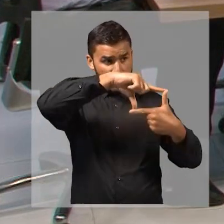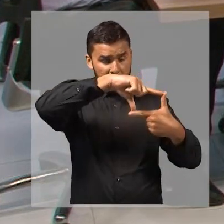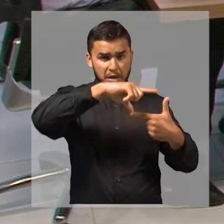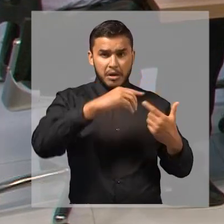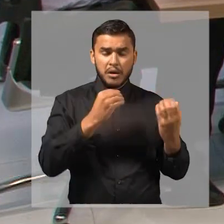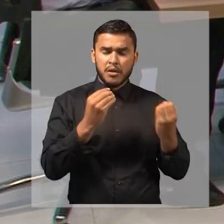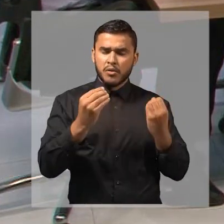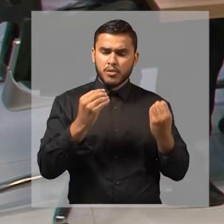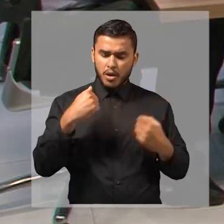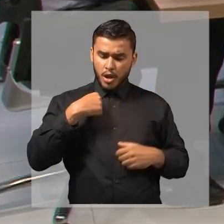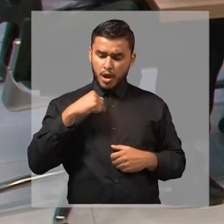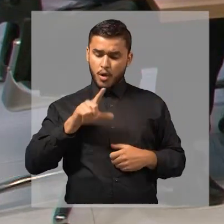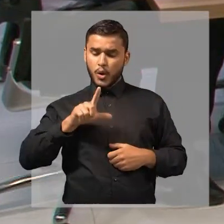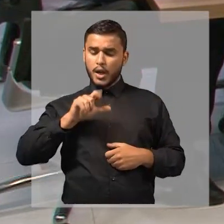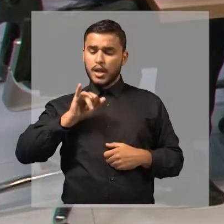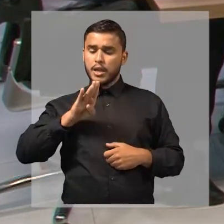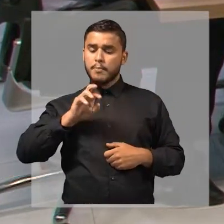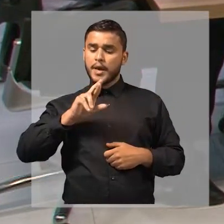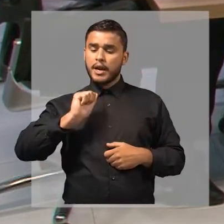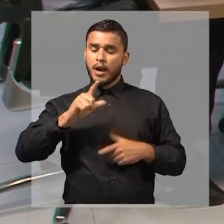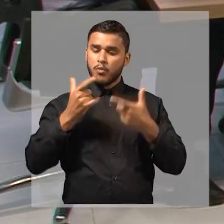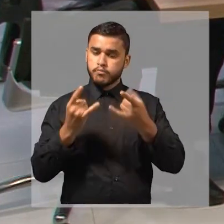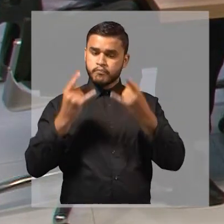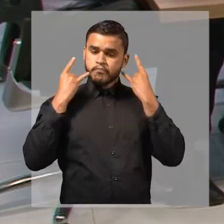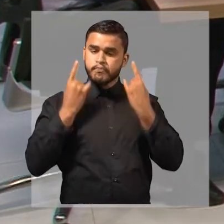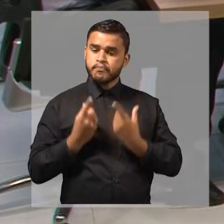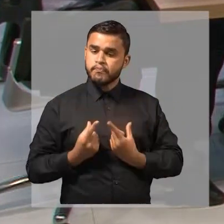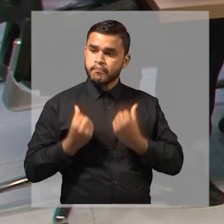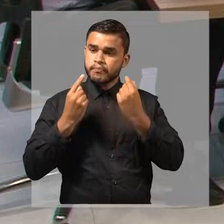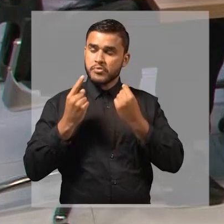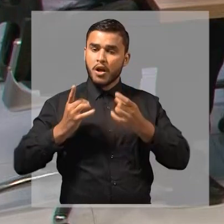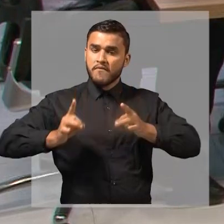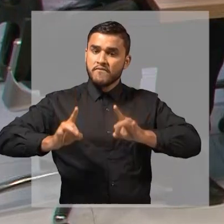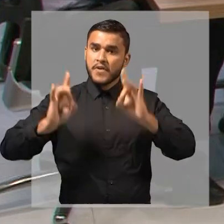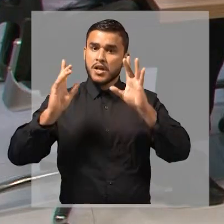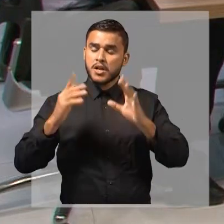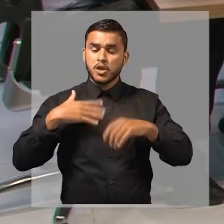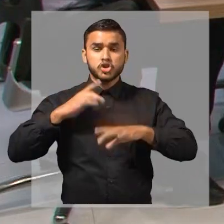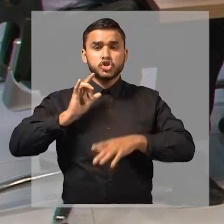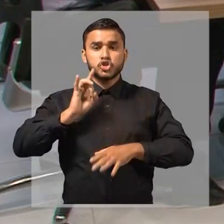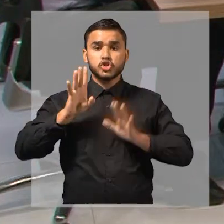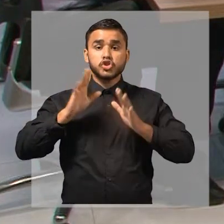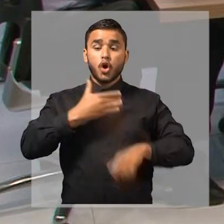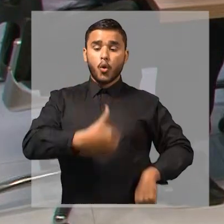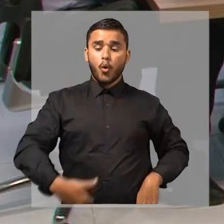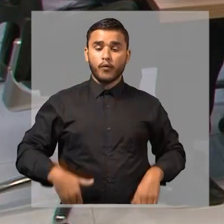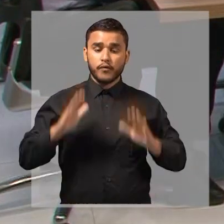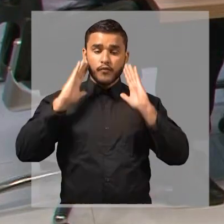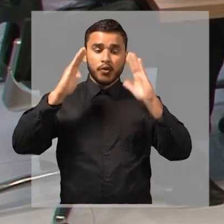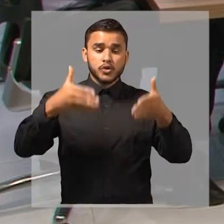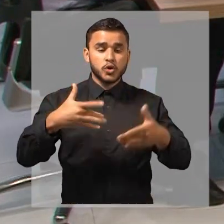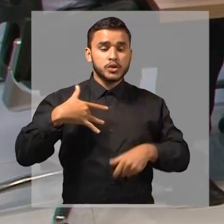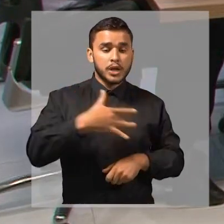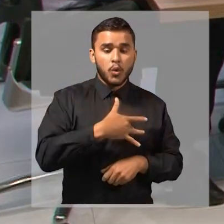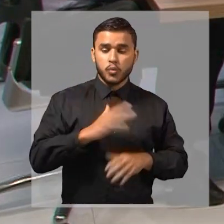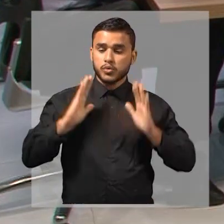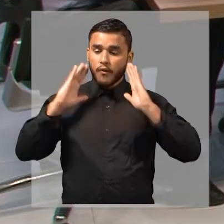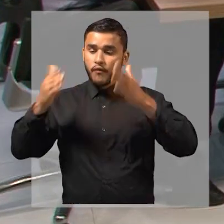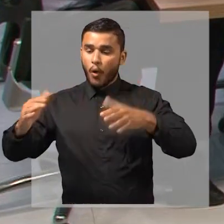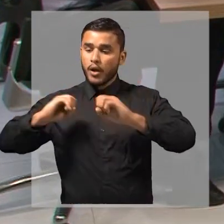conservadora. Olha que coisa mais só do Brasil. Porque é impossível, é